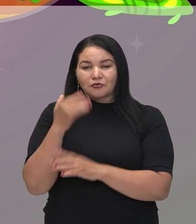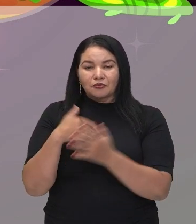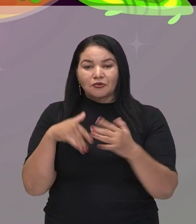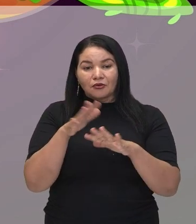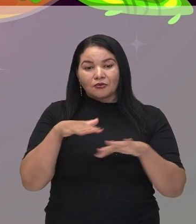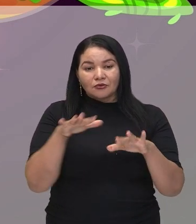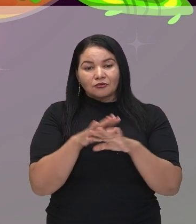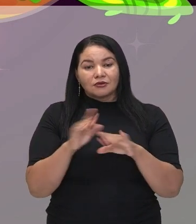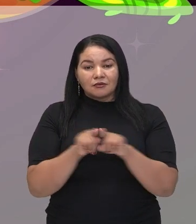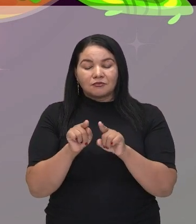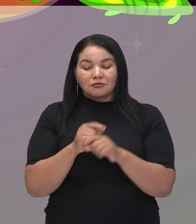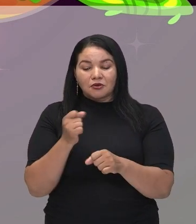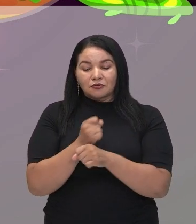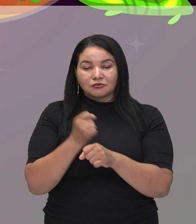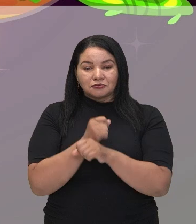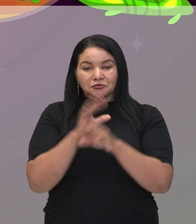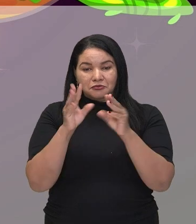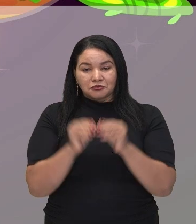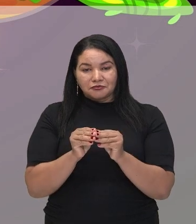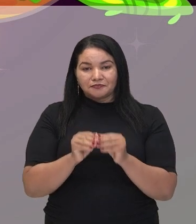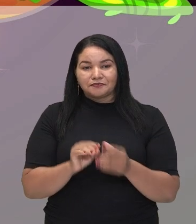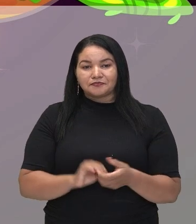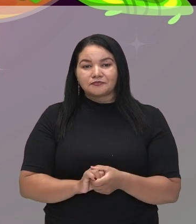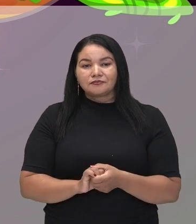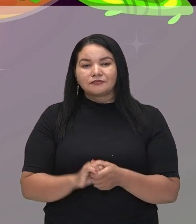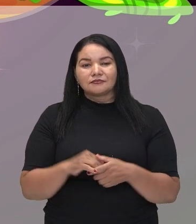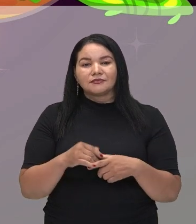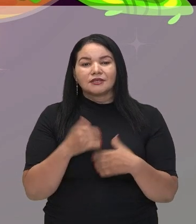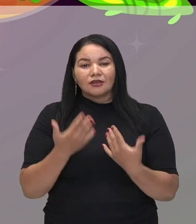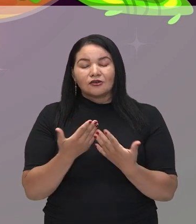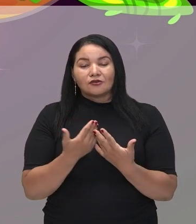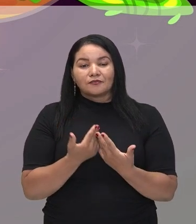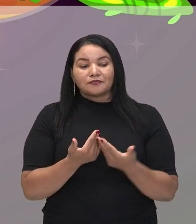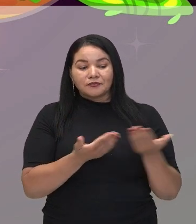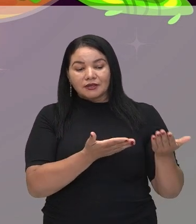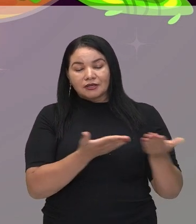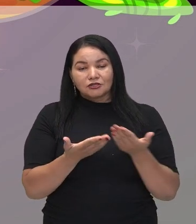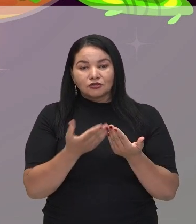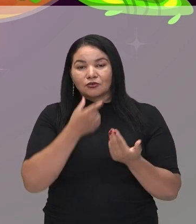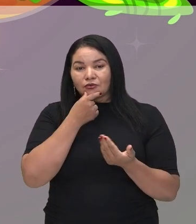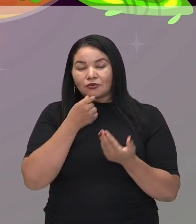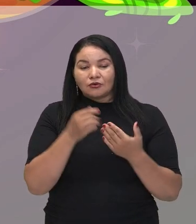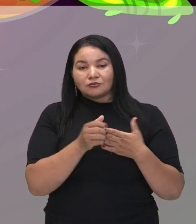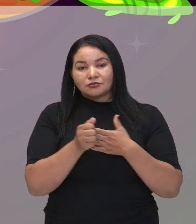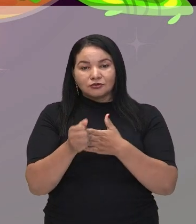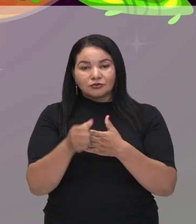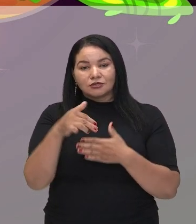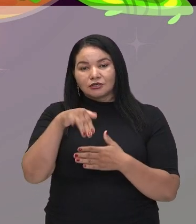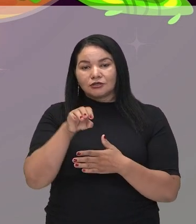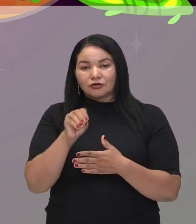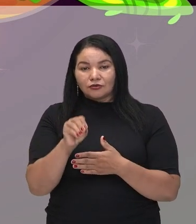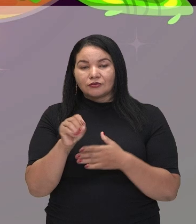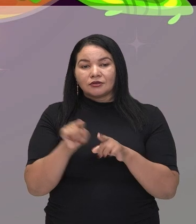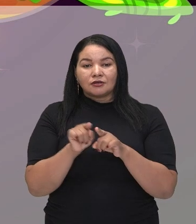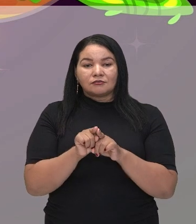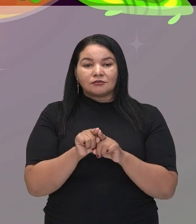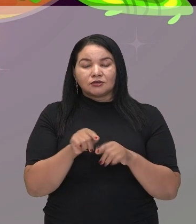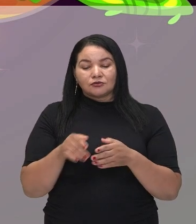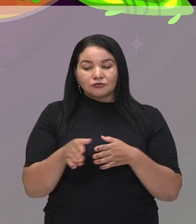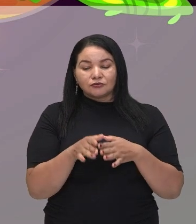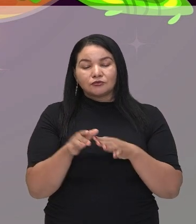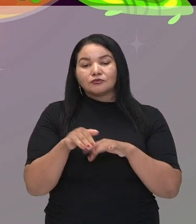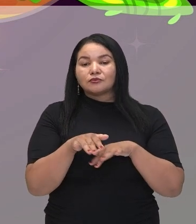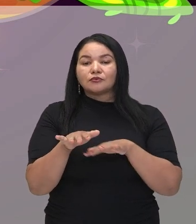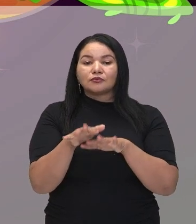as construções dos abrevianos. Recebidos por Neo, um guia local, foram conduzidos por um tour pelo